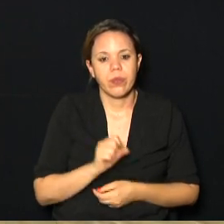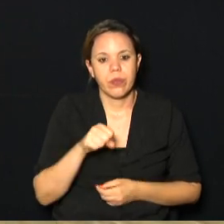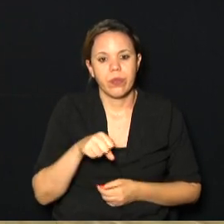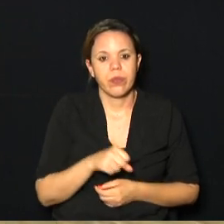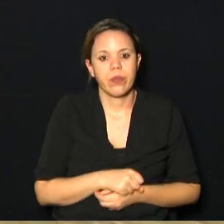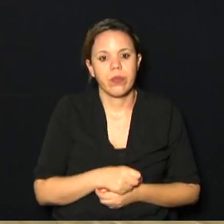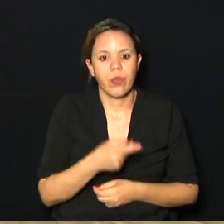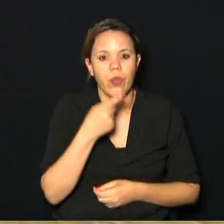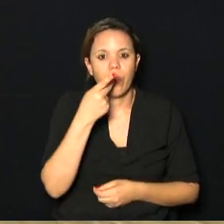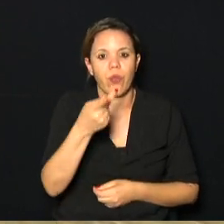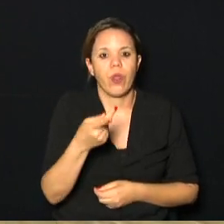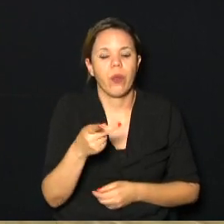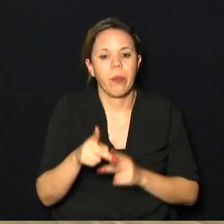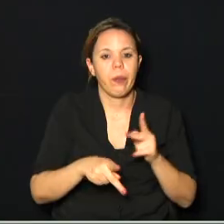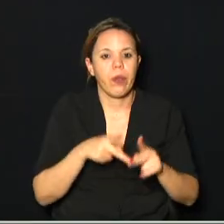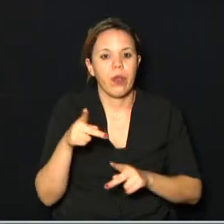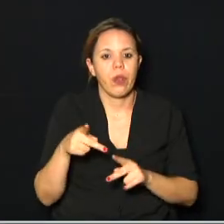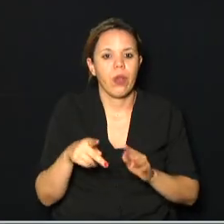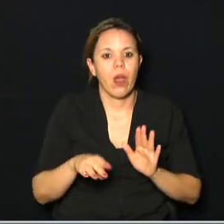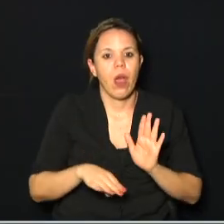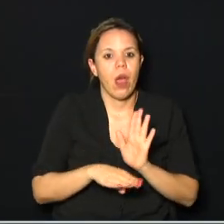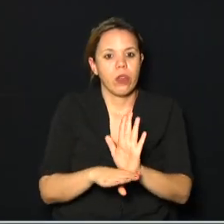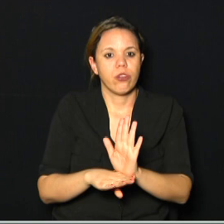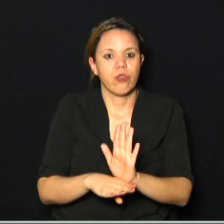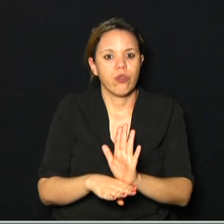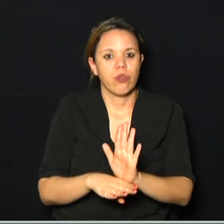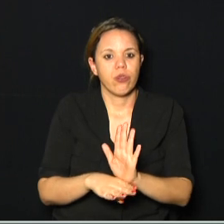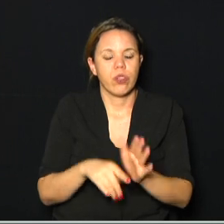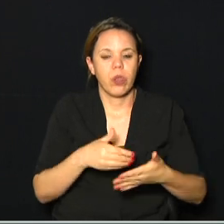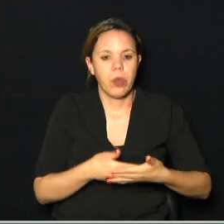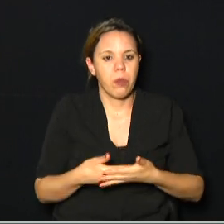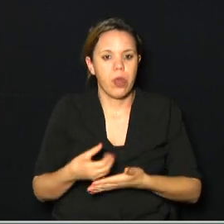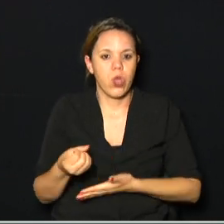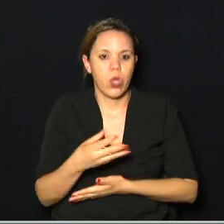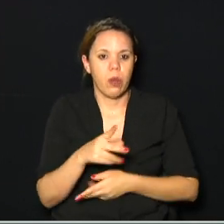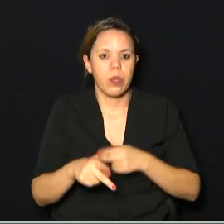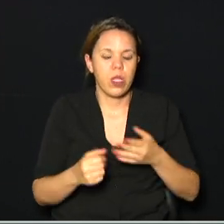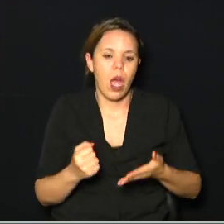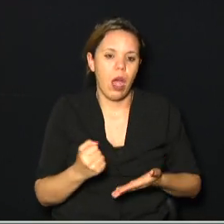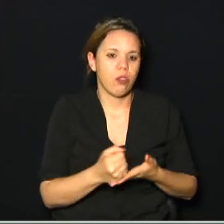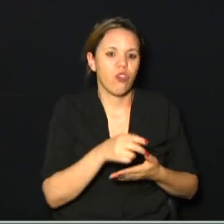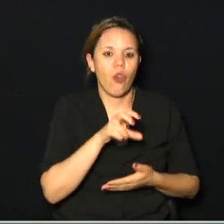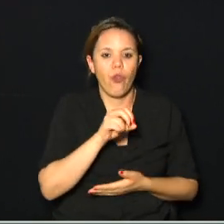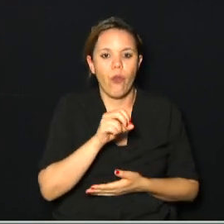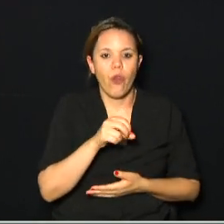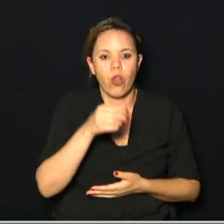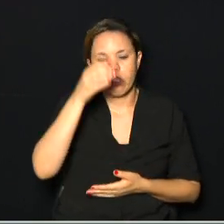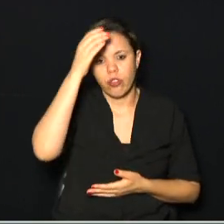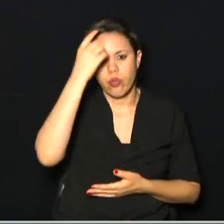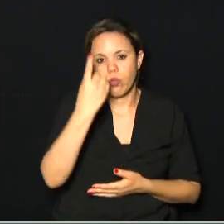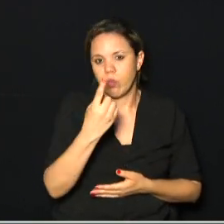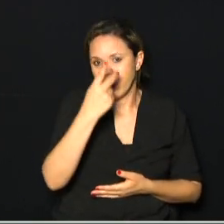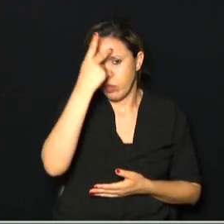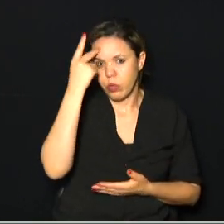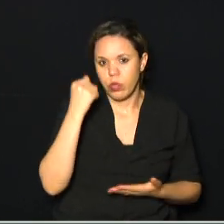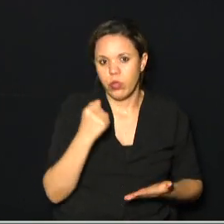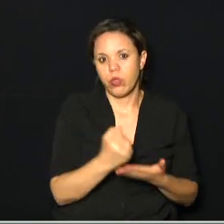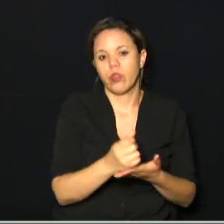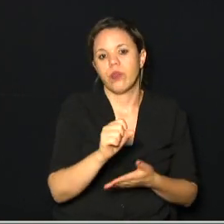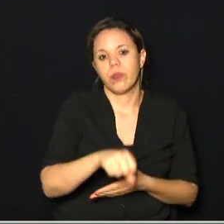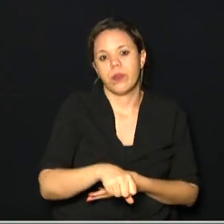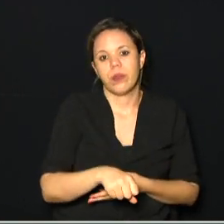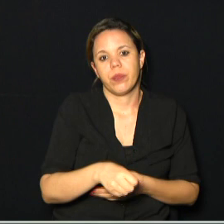Sim, aí eu falo assim, pessoas que vêm ajudar, né? Quando você tem um bebê novinho, às vezes você precisa da vovó, da titia, uma pessoa para auxílio,